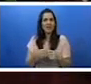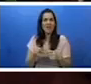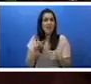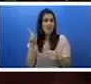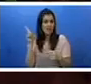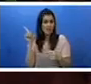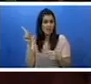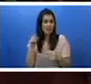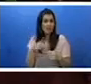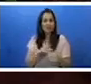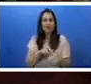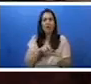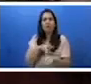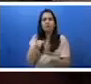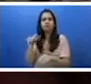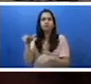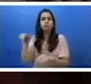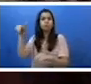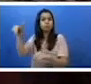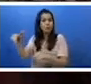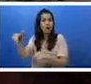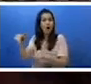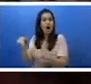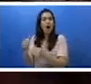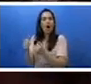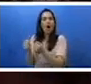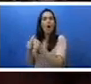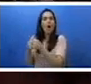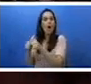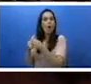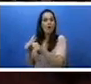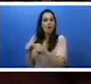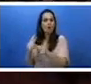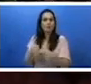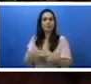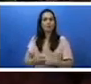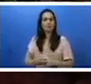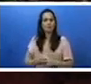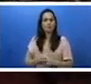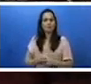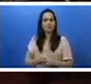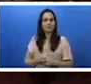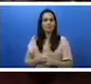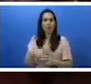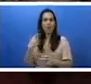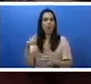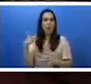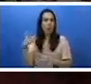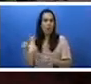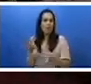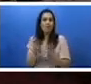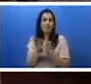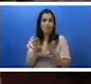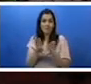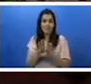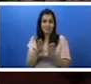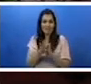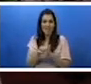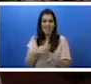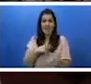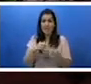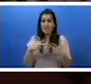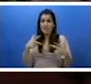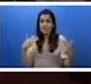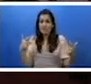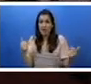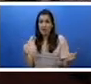eles pegaram um ônibus para poder fazer a cena do Snoopy. Outra cena bacana e que vem um monte